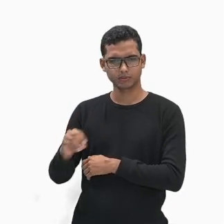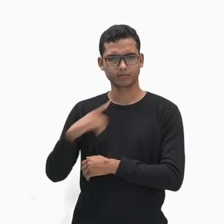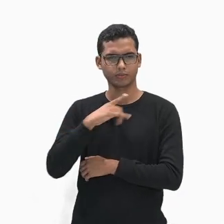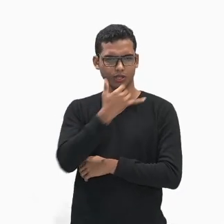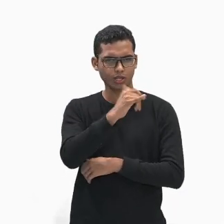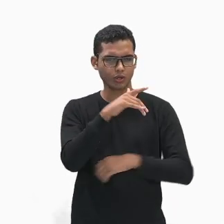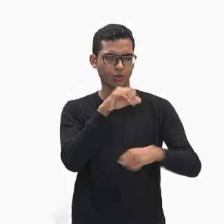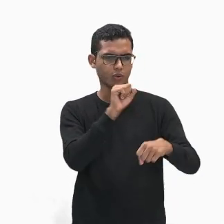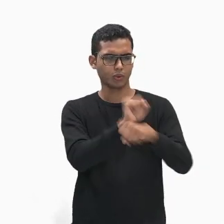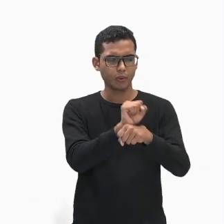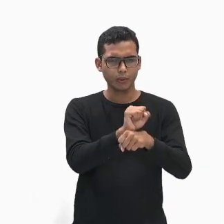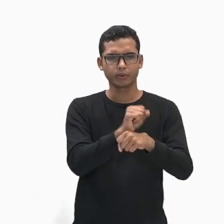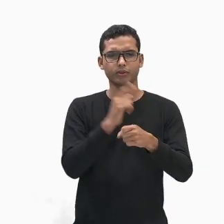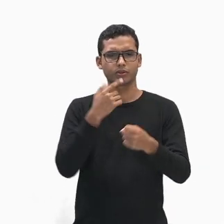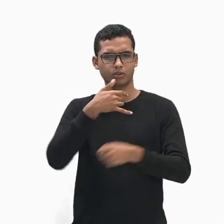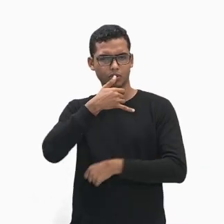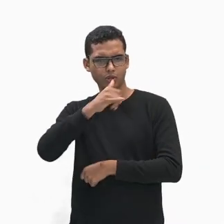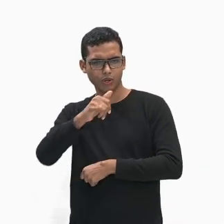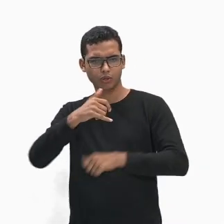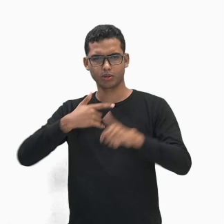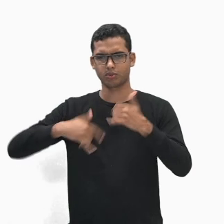eletrostática, estamos falando